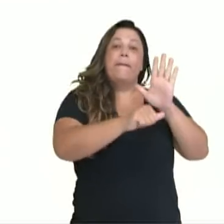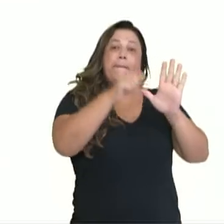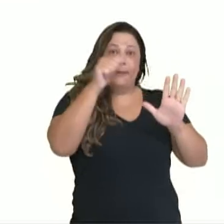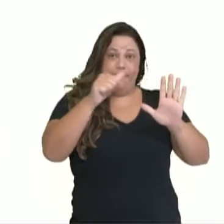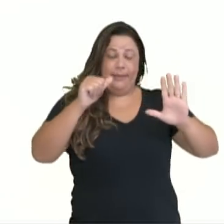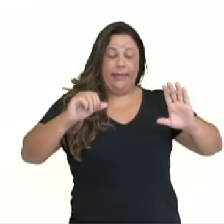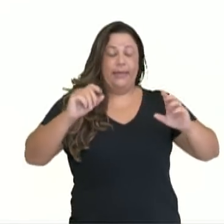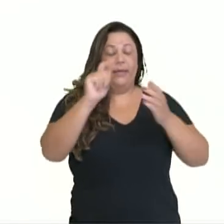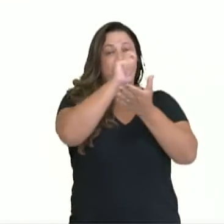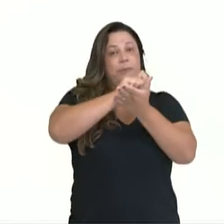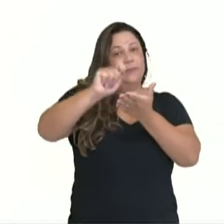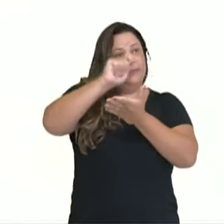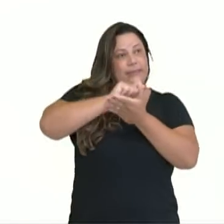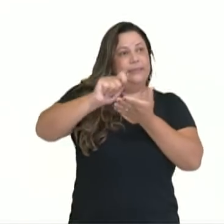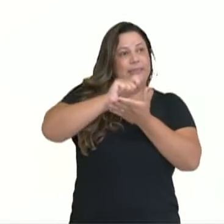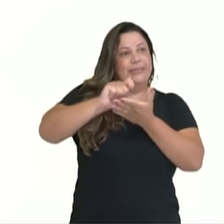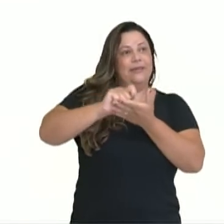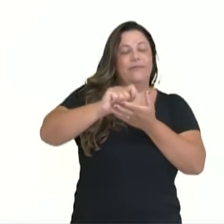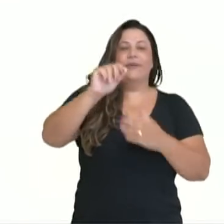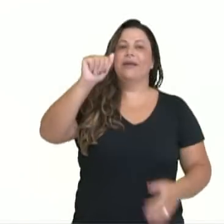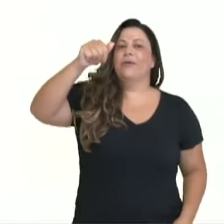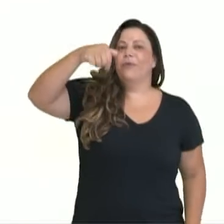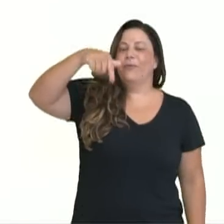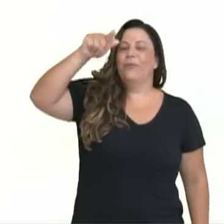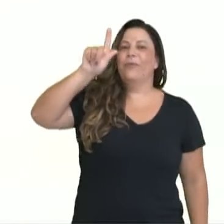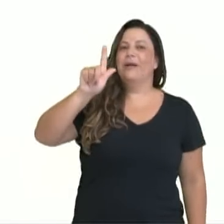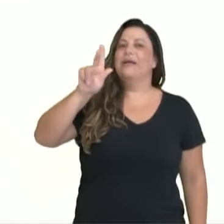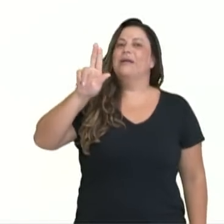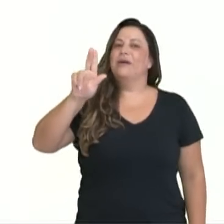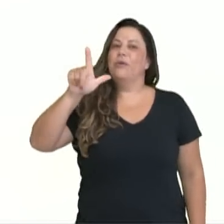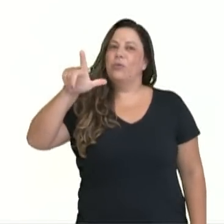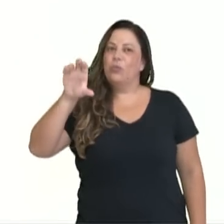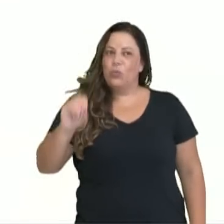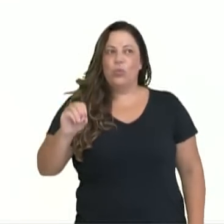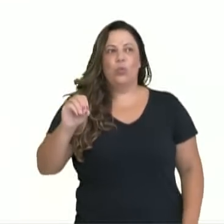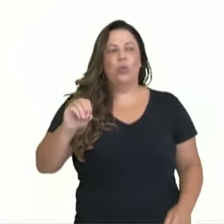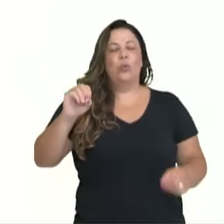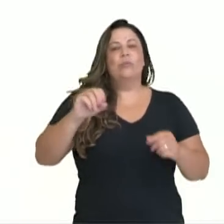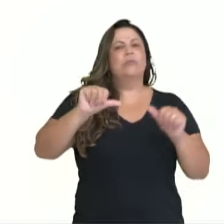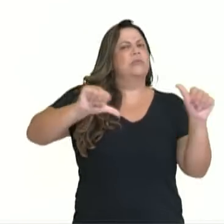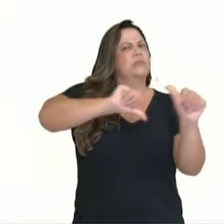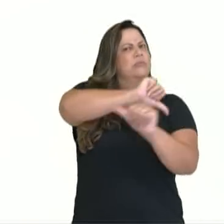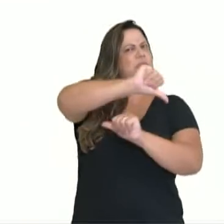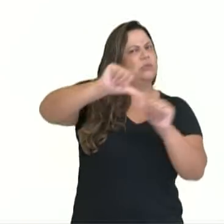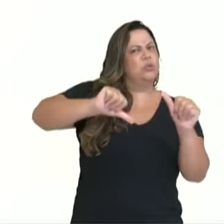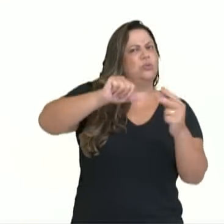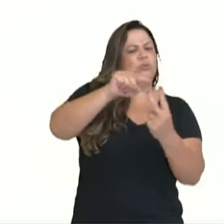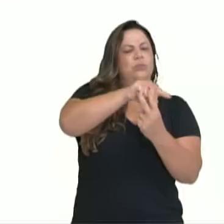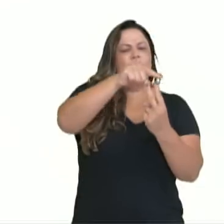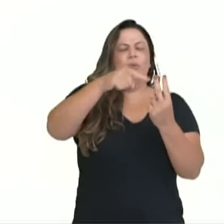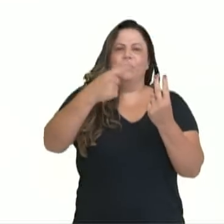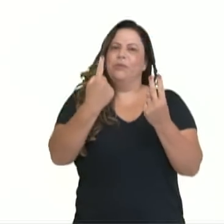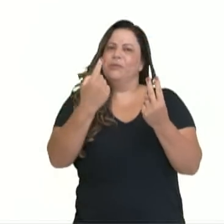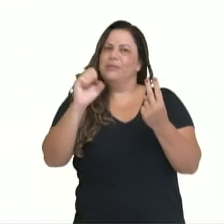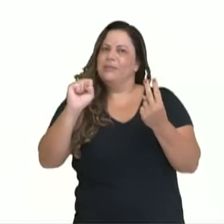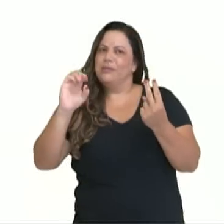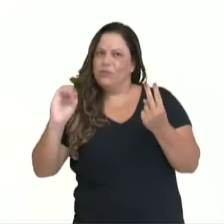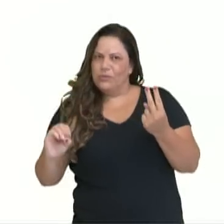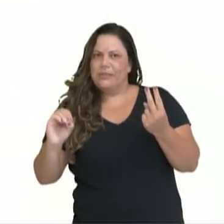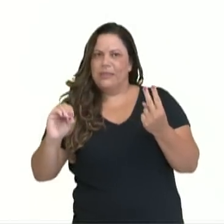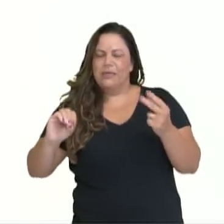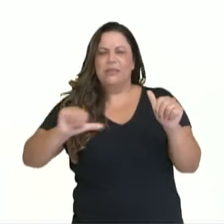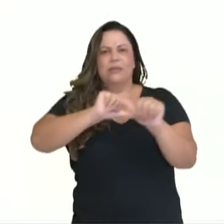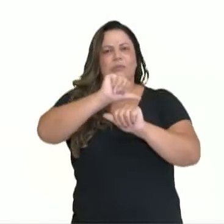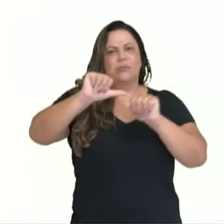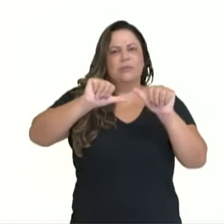em radianos em graus. Substituo o π por 180, efetuo a multiplicação e aí chegamos de que o